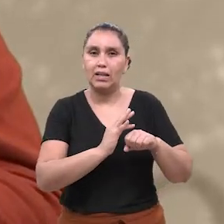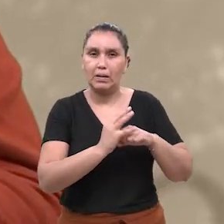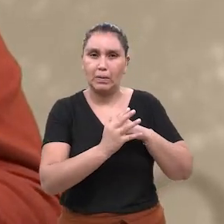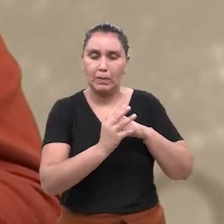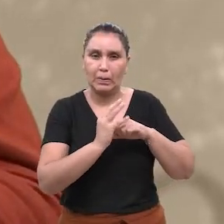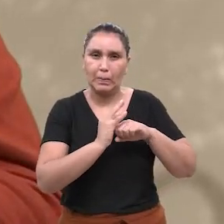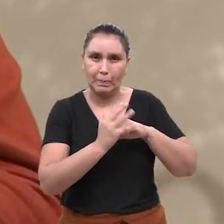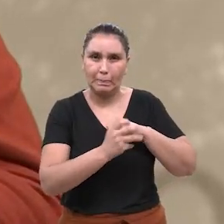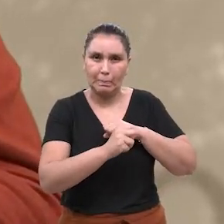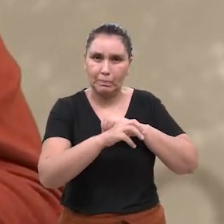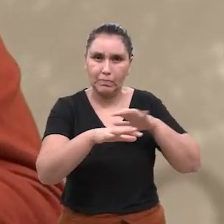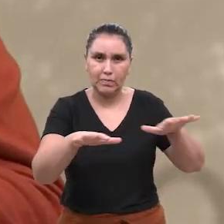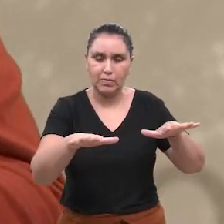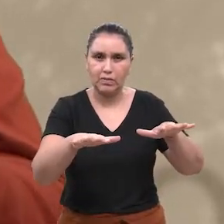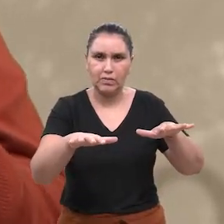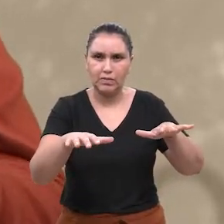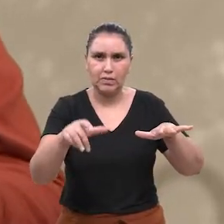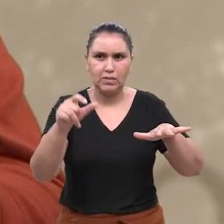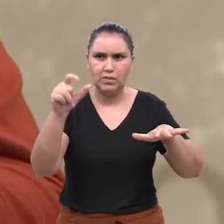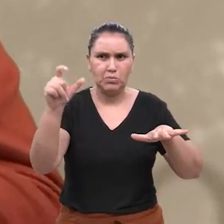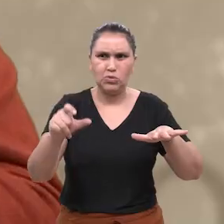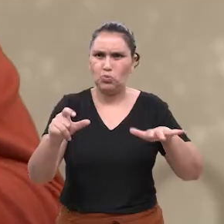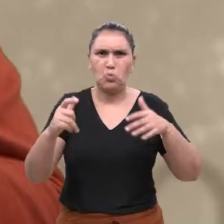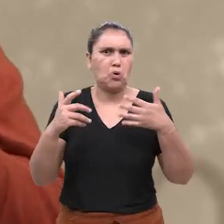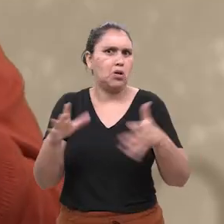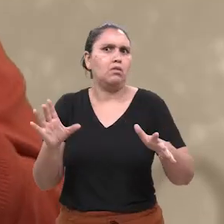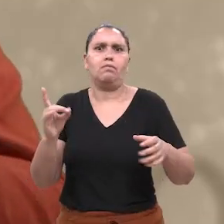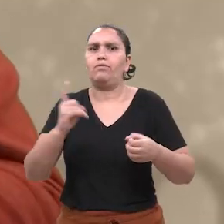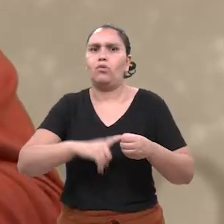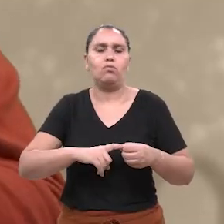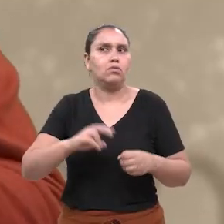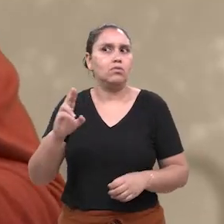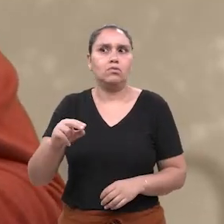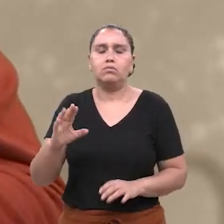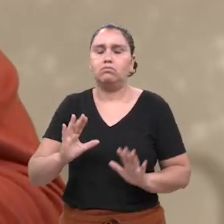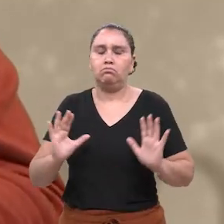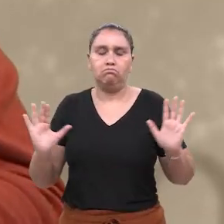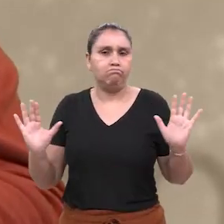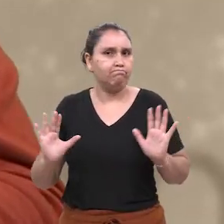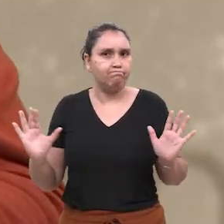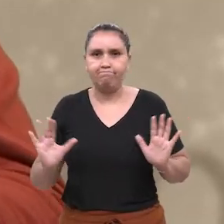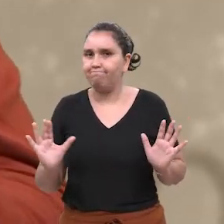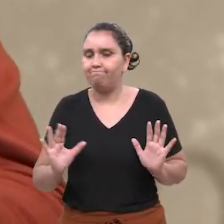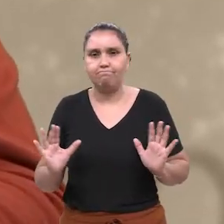uma pandemia da qual eu acho que ninguém mais quer que volte, eu pelo menos não quero, até